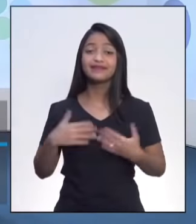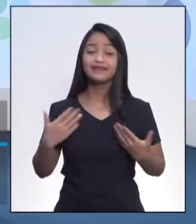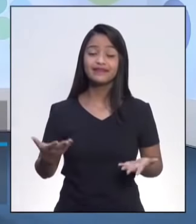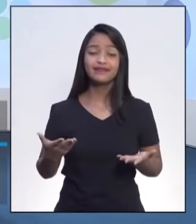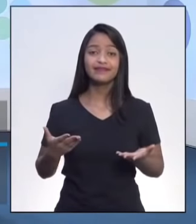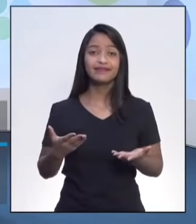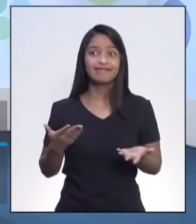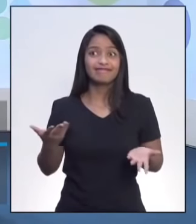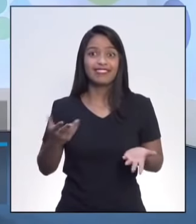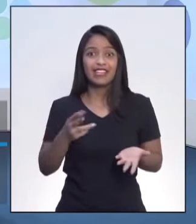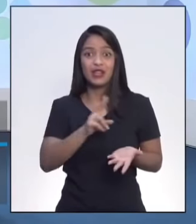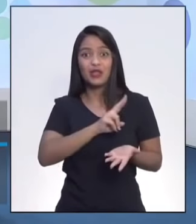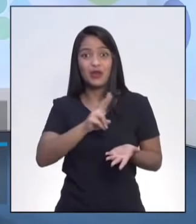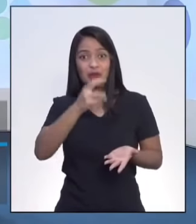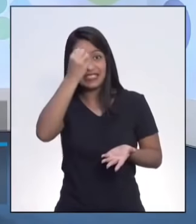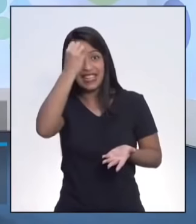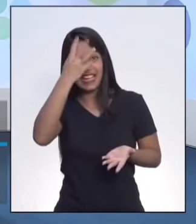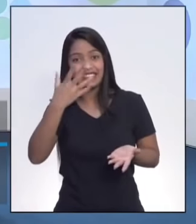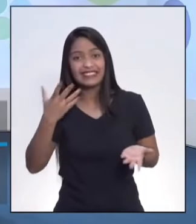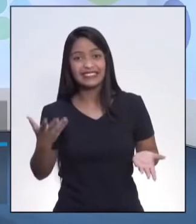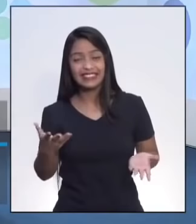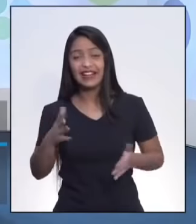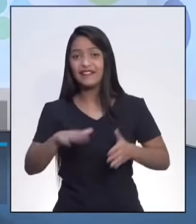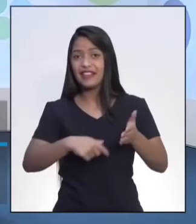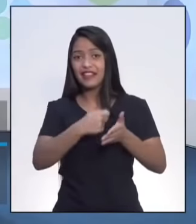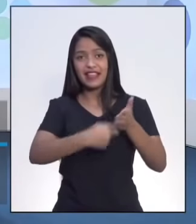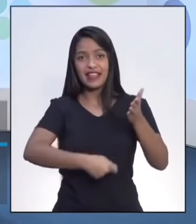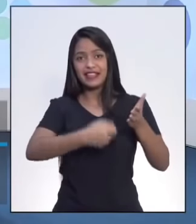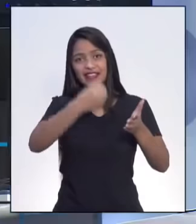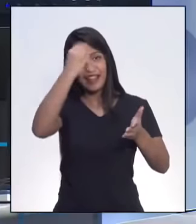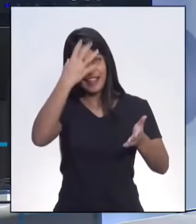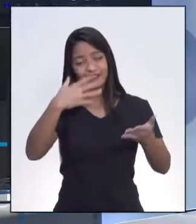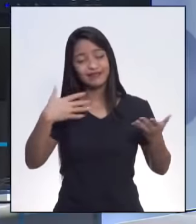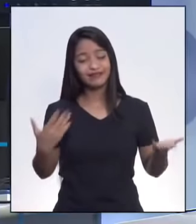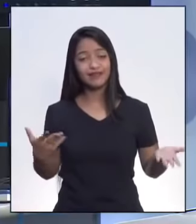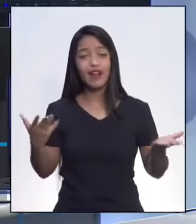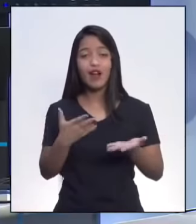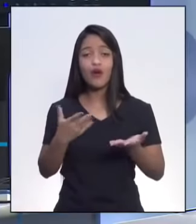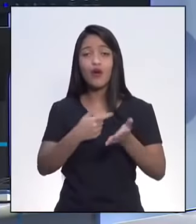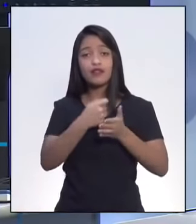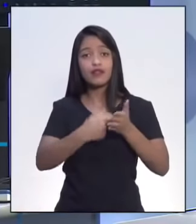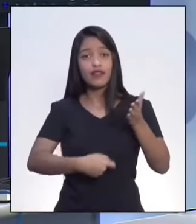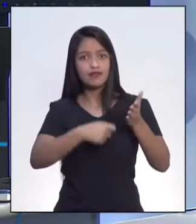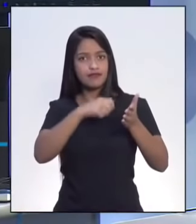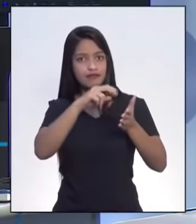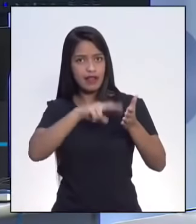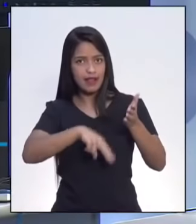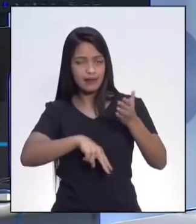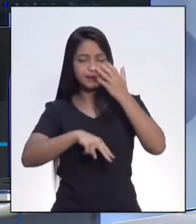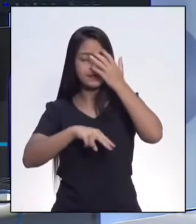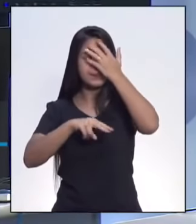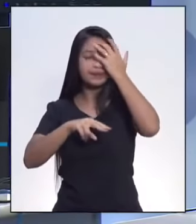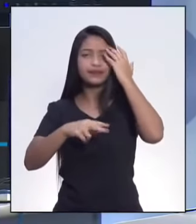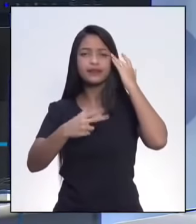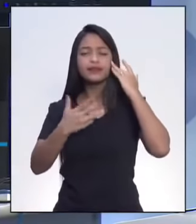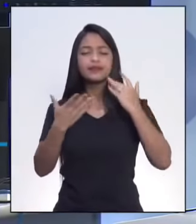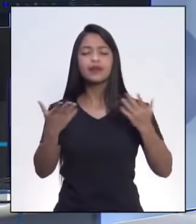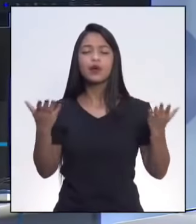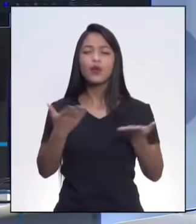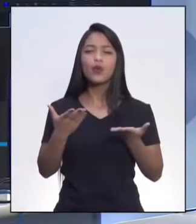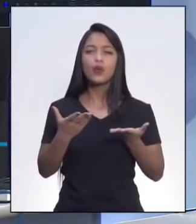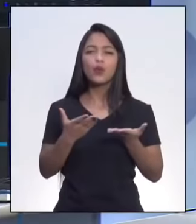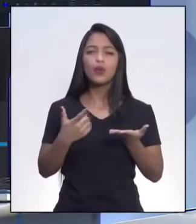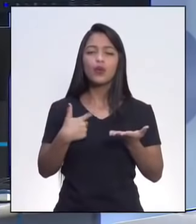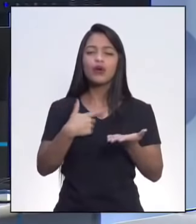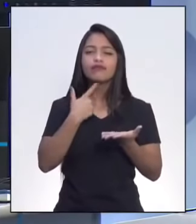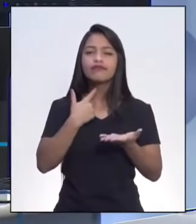esqueceu até o nome, a gente não vai lembrar, às vezes, do texto. Então, vocês vão ouvir o texto. Mas hoje eu quero que vocês escutem de